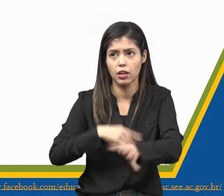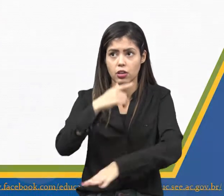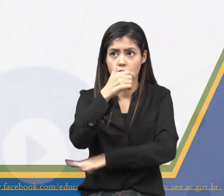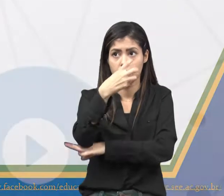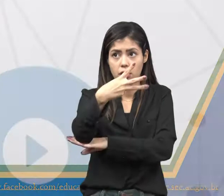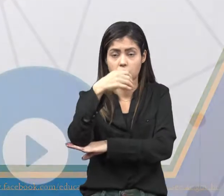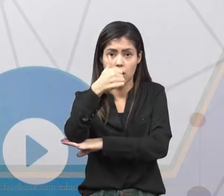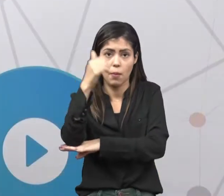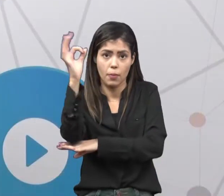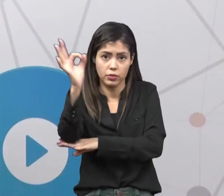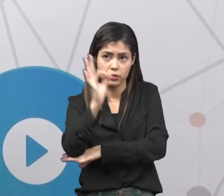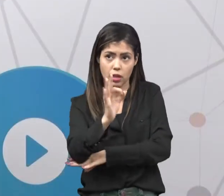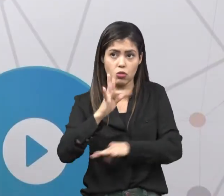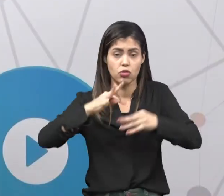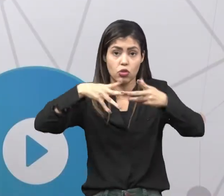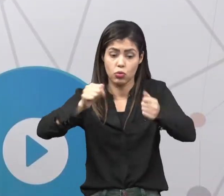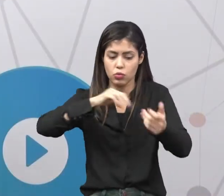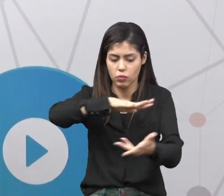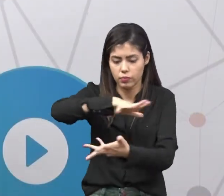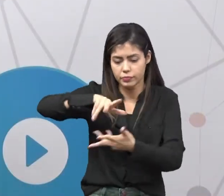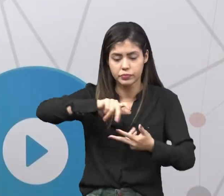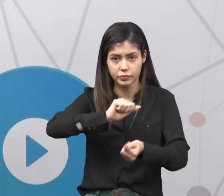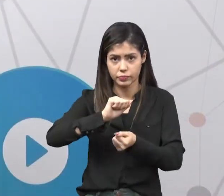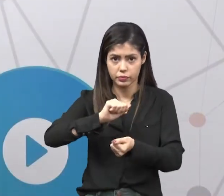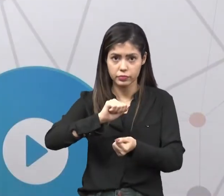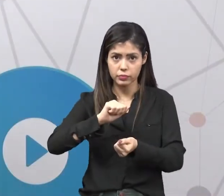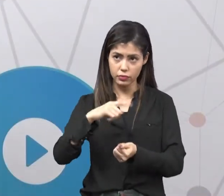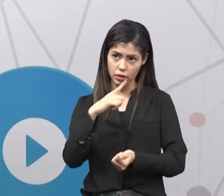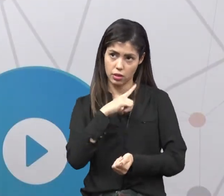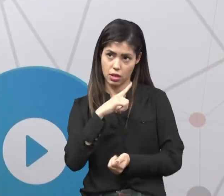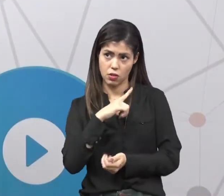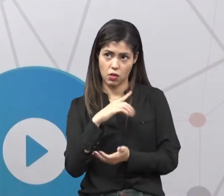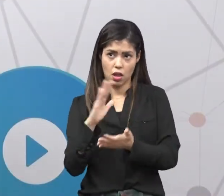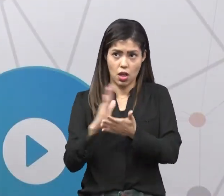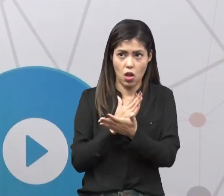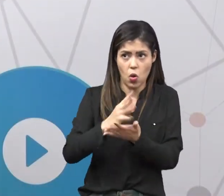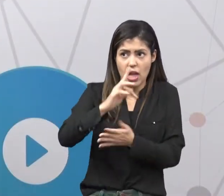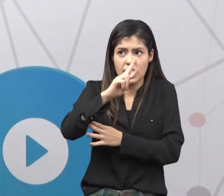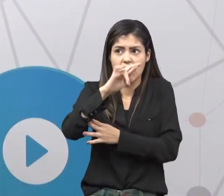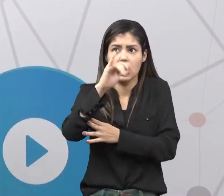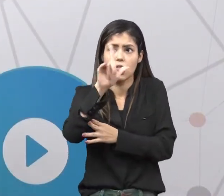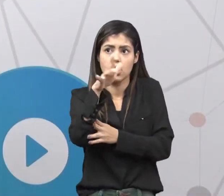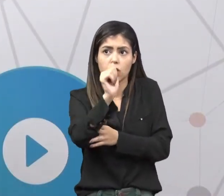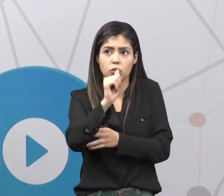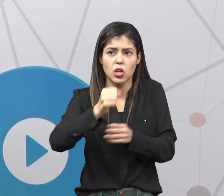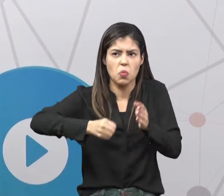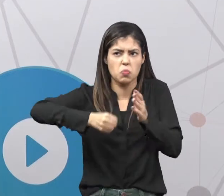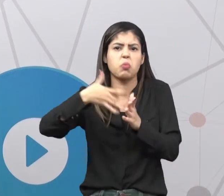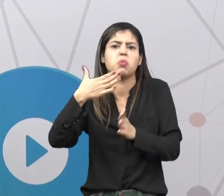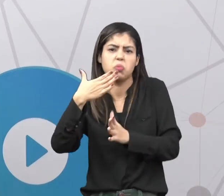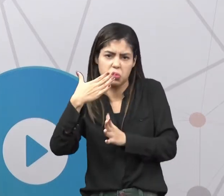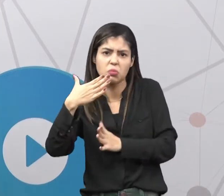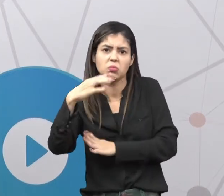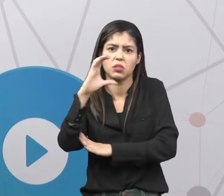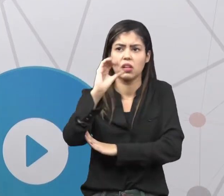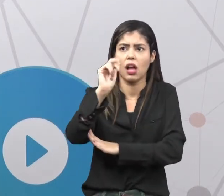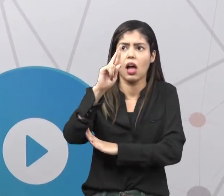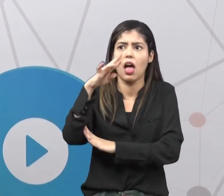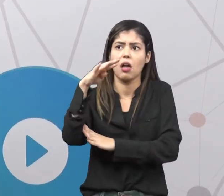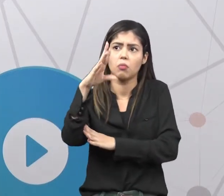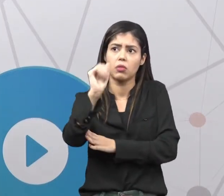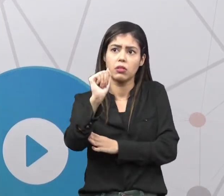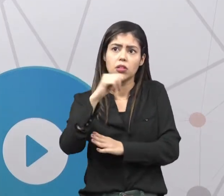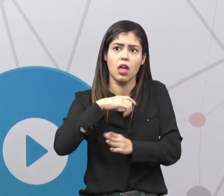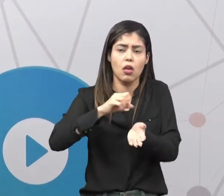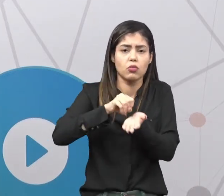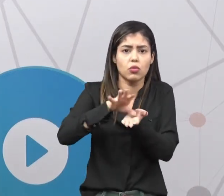31%, né, de todo esse planeta Terra, armazenando aí cerca de 1 trilhão de toneladas de carbono, né,